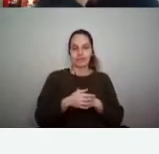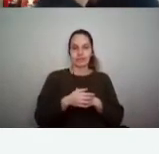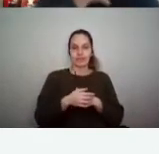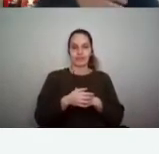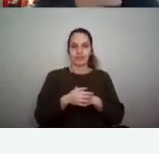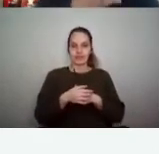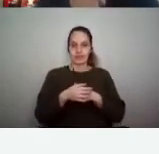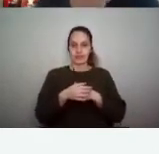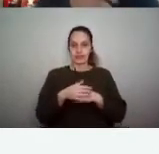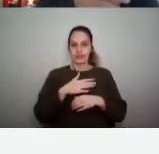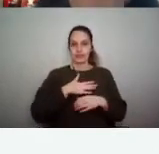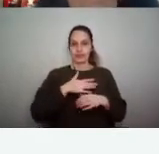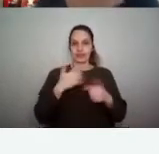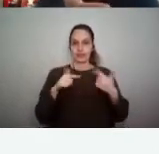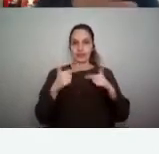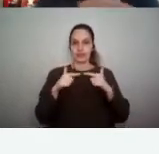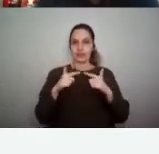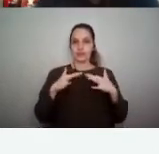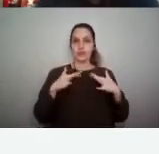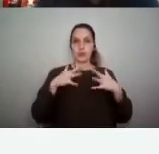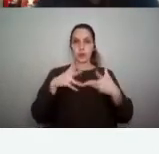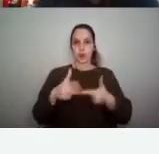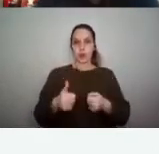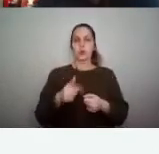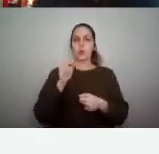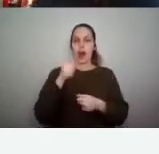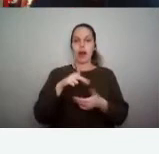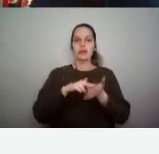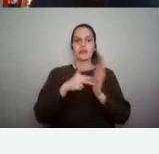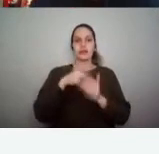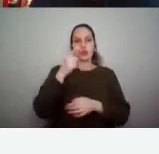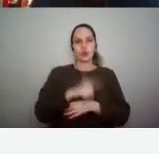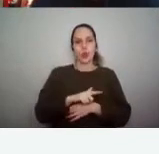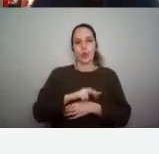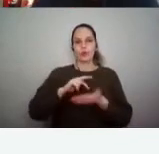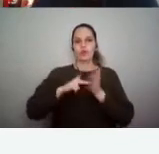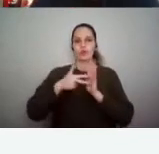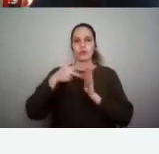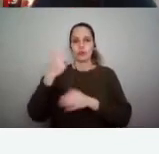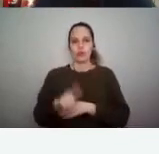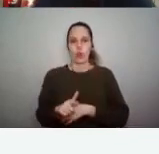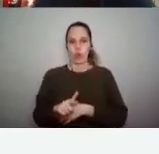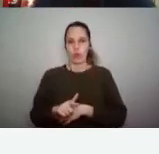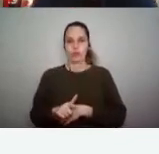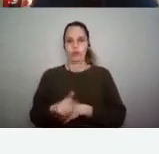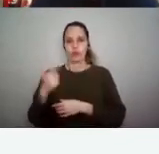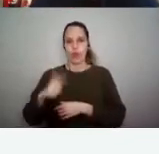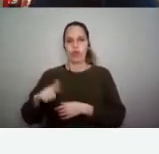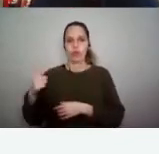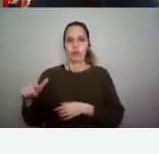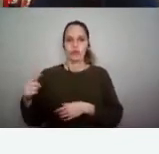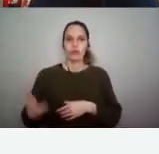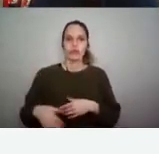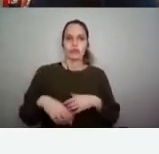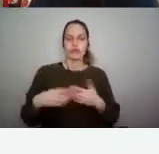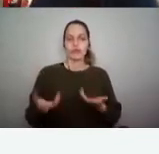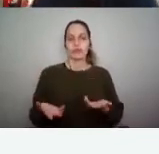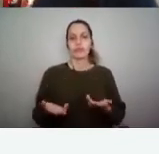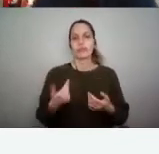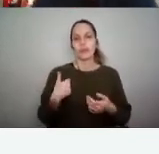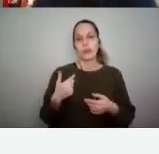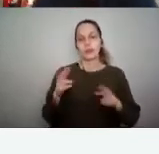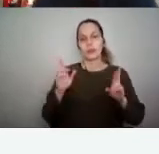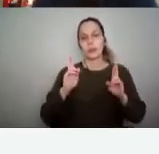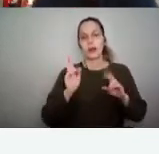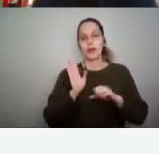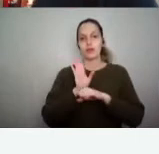todo é ressignificar as coisas, né? O tempo inteiro. Eu espero poder estar contribuindo hoje, nessa tarde, com vocês nesse sentido.